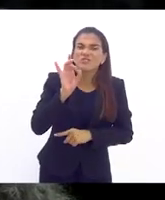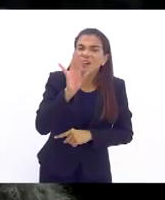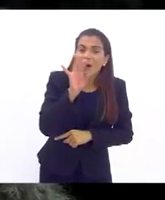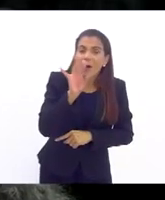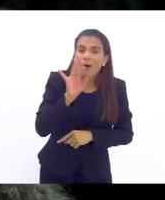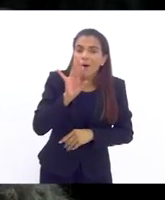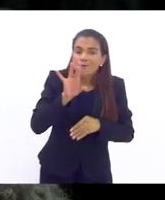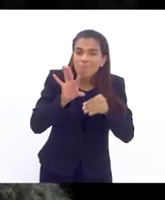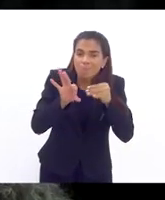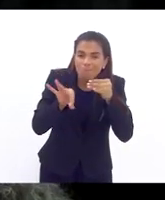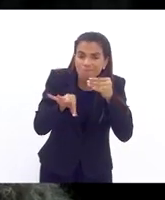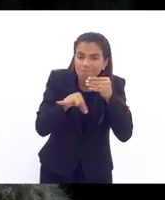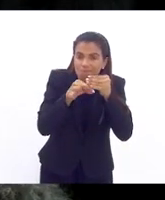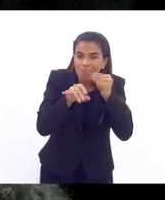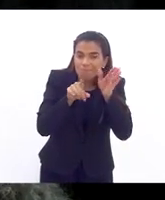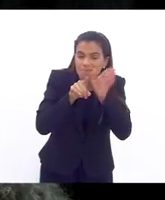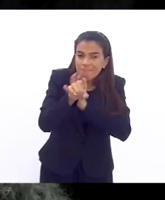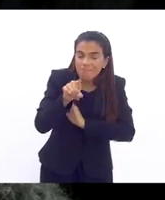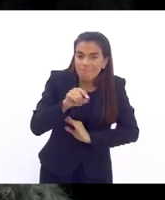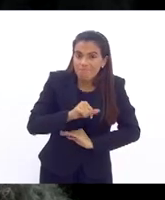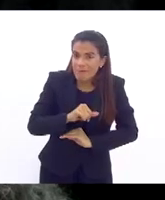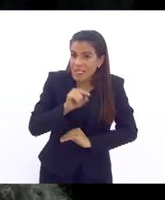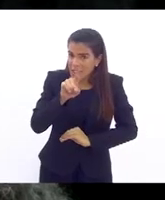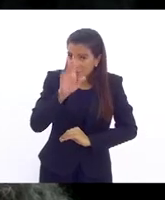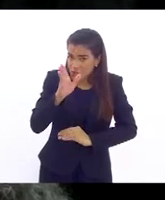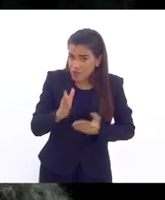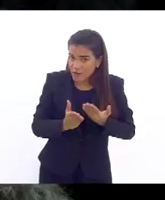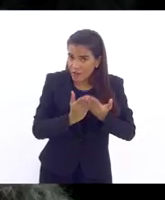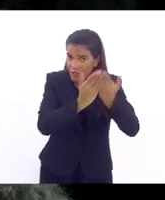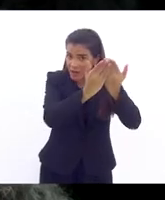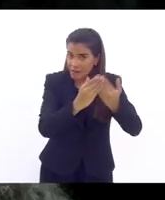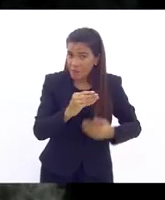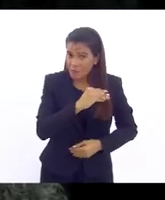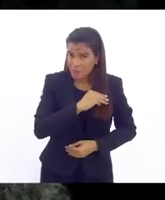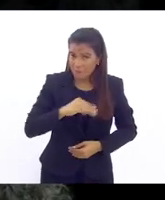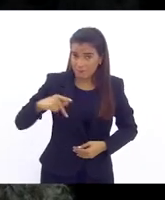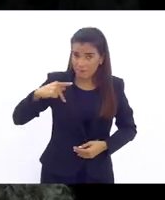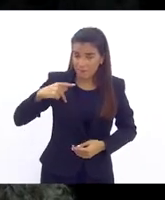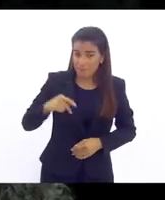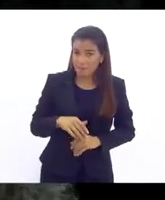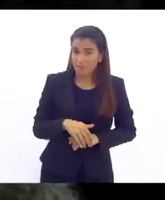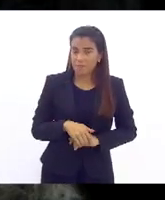uma mera questão isso já foi levado ao Ministério Público